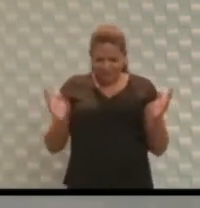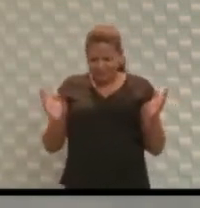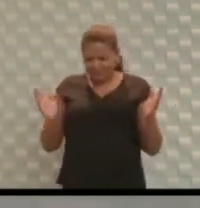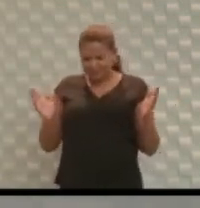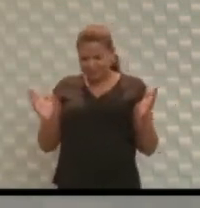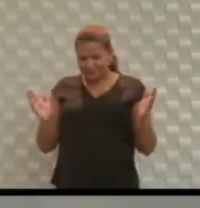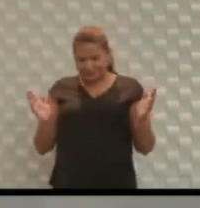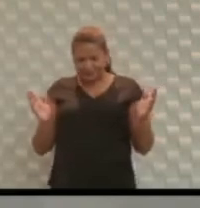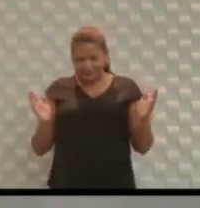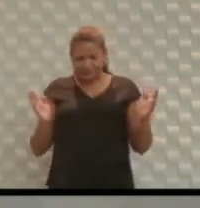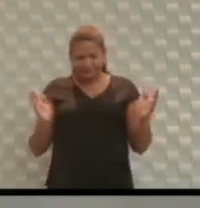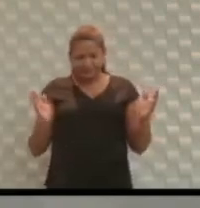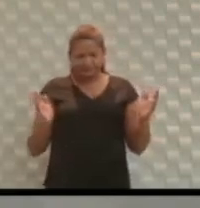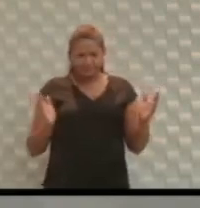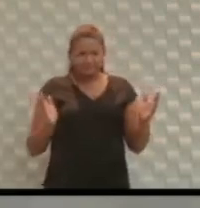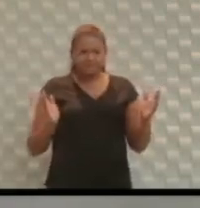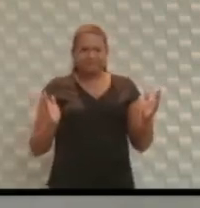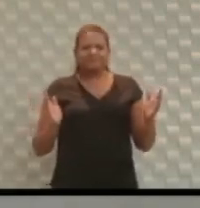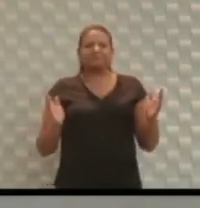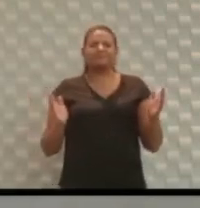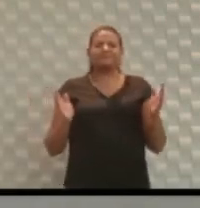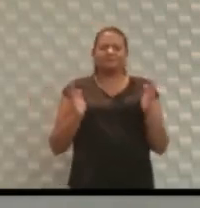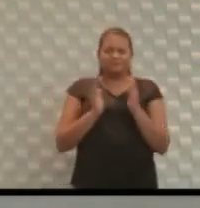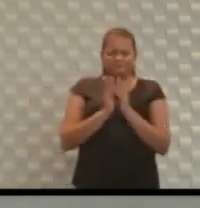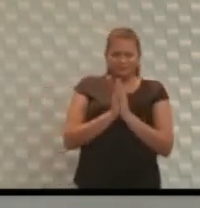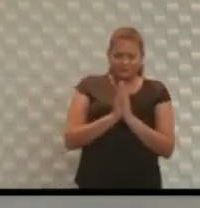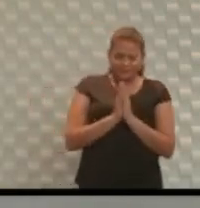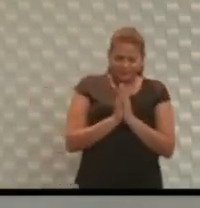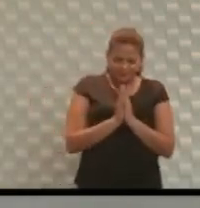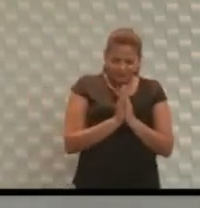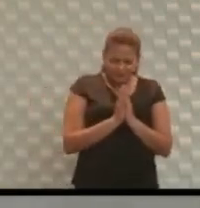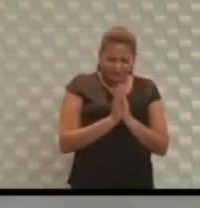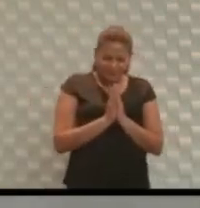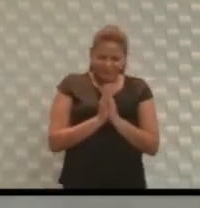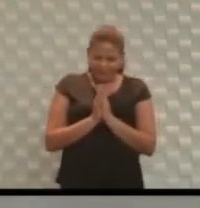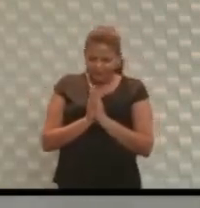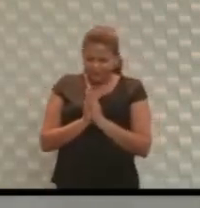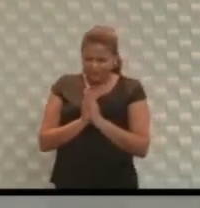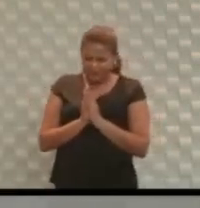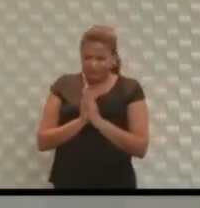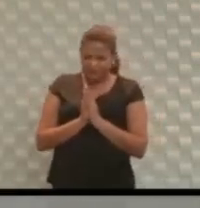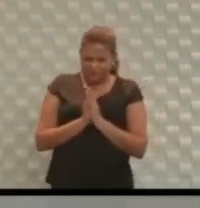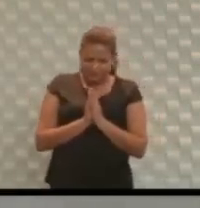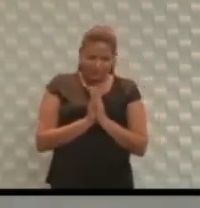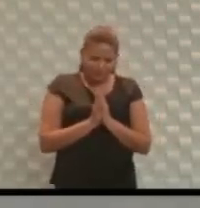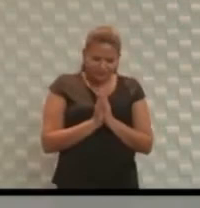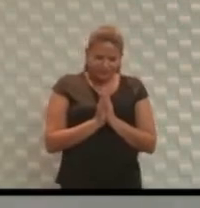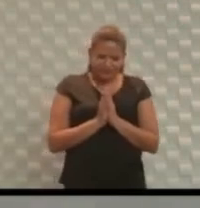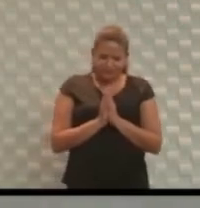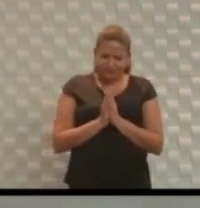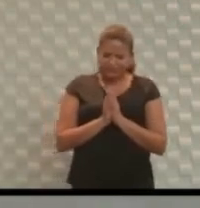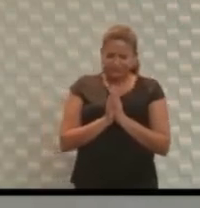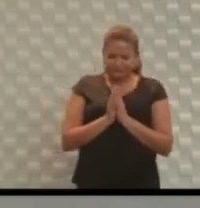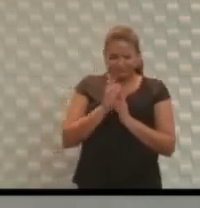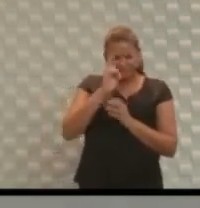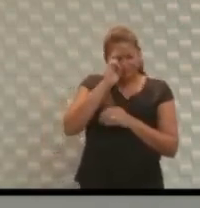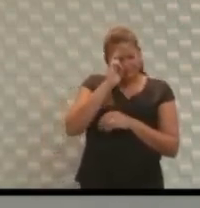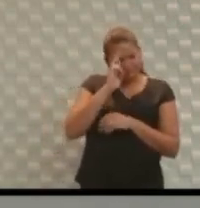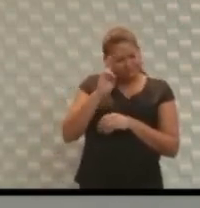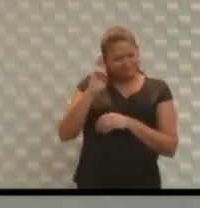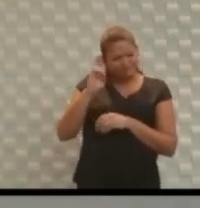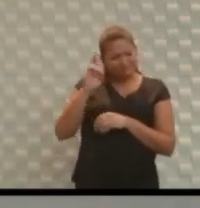masuri, canto sima la shuri, mas... Ora, rala masuri, canto sima la rola la basura, mas... Senhor